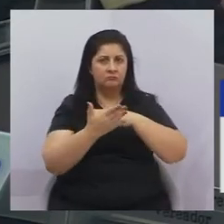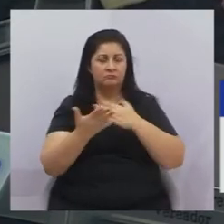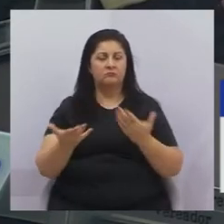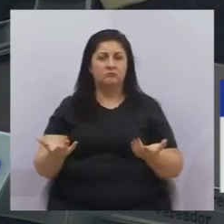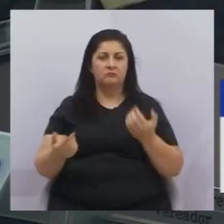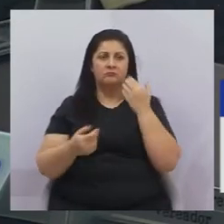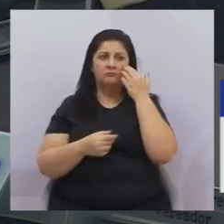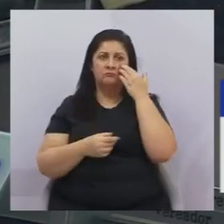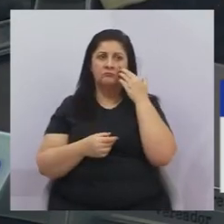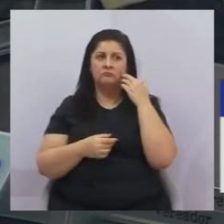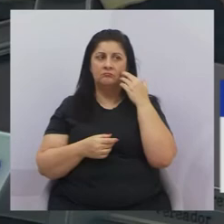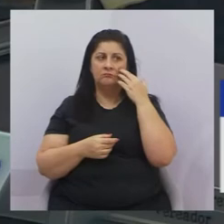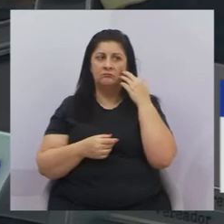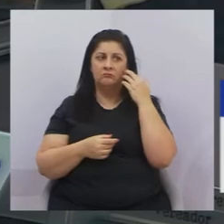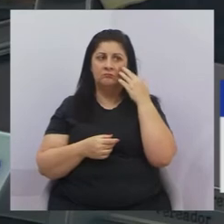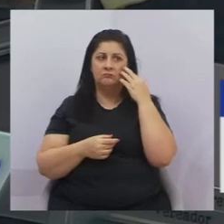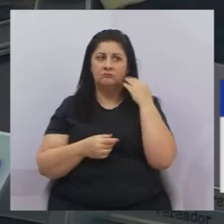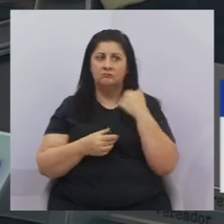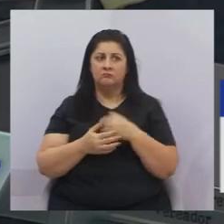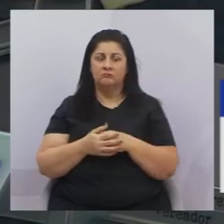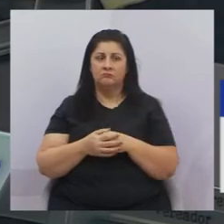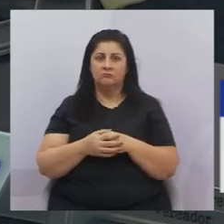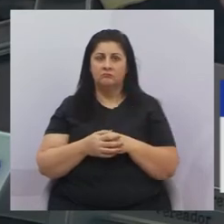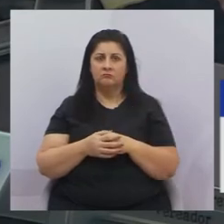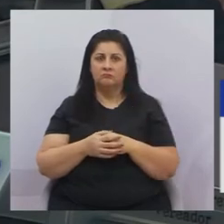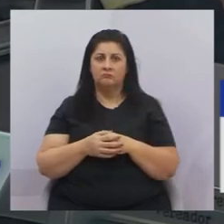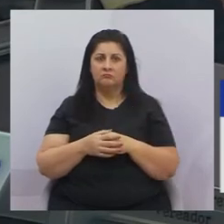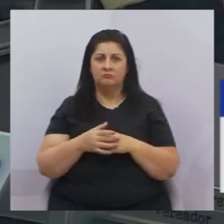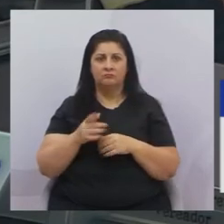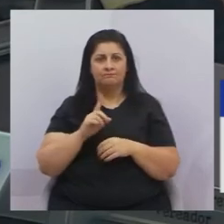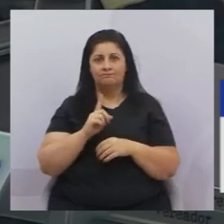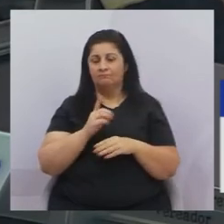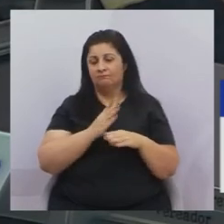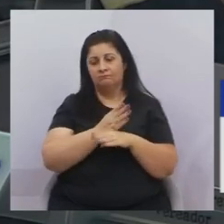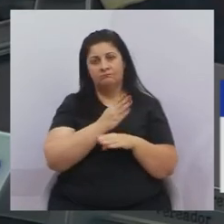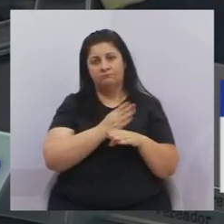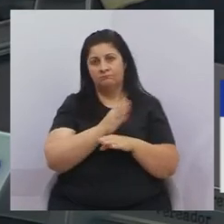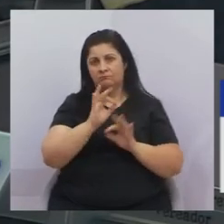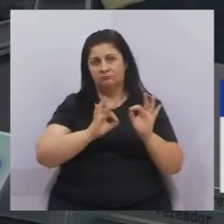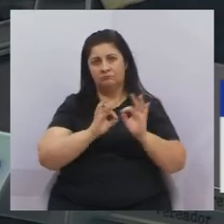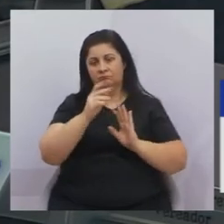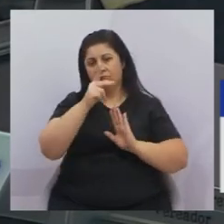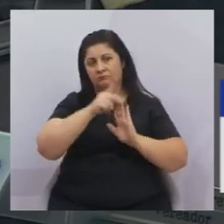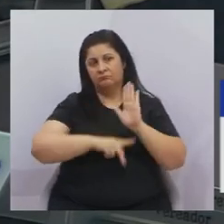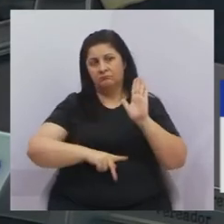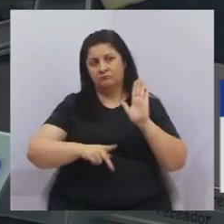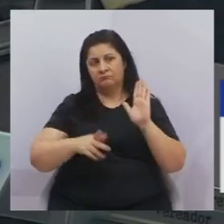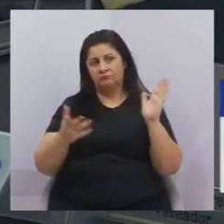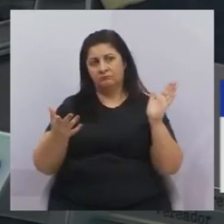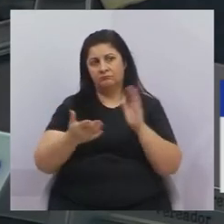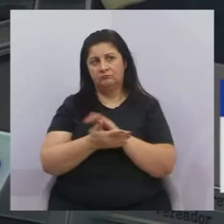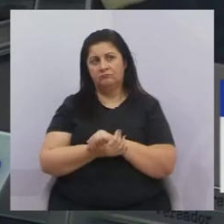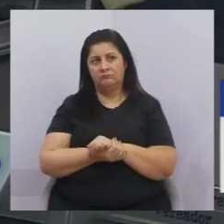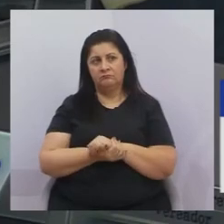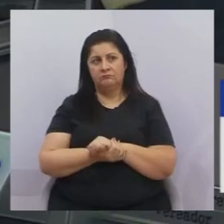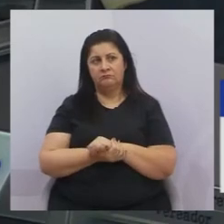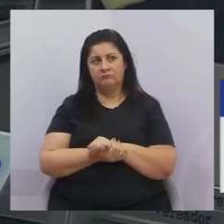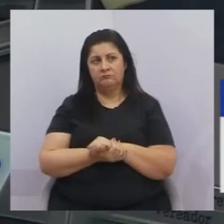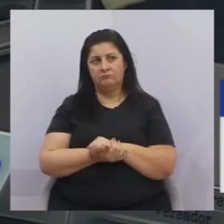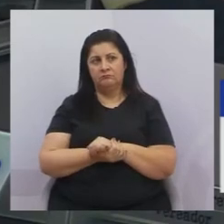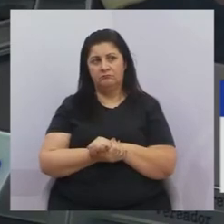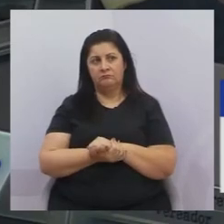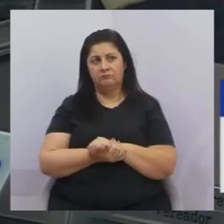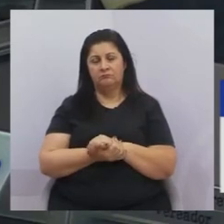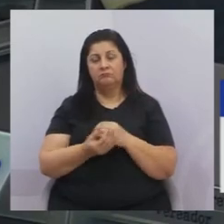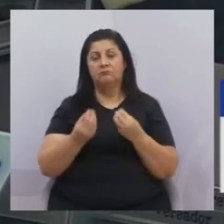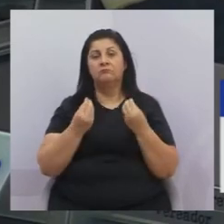falando. Não tivemos, infelizmente, a participação na construção desse projeto, então, como a gente disse, né, pastor, não